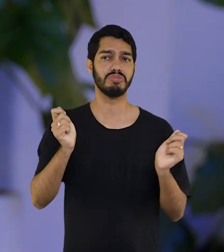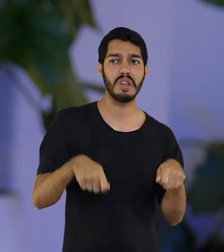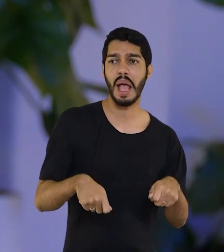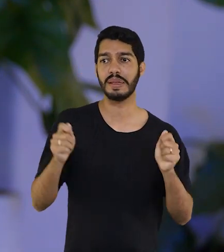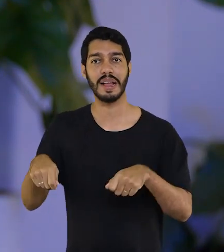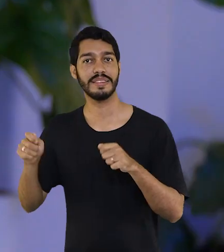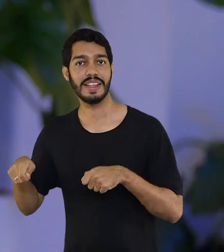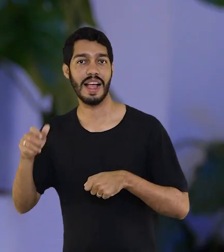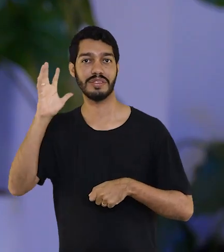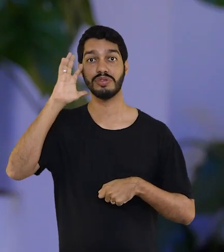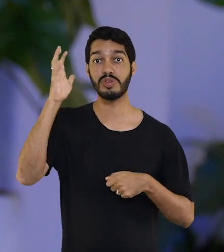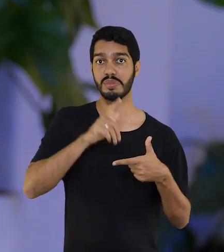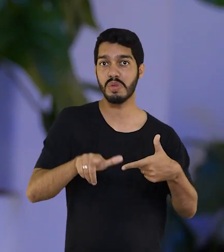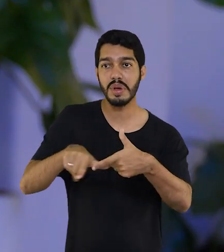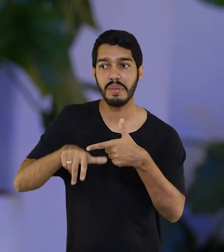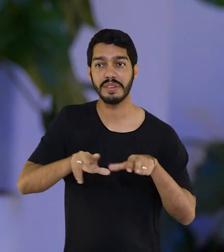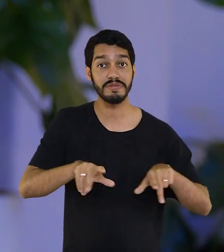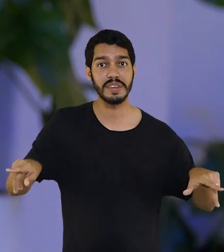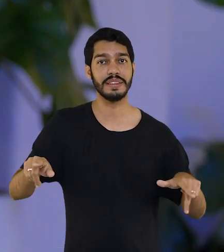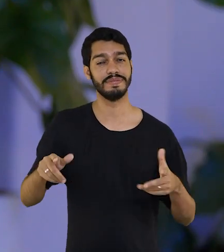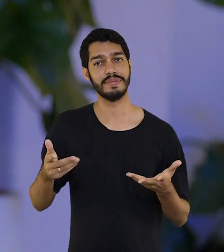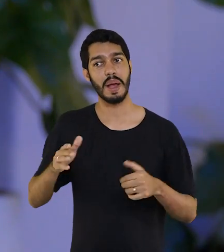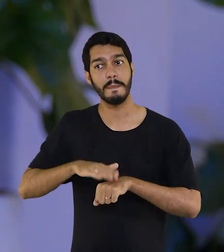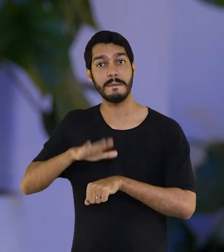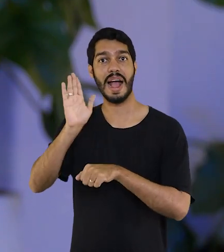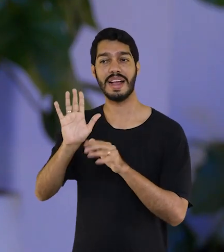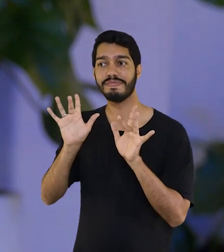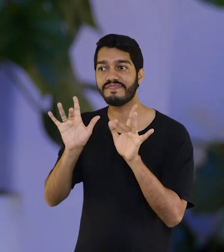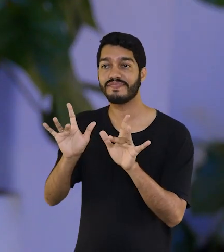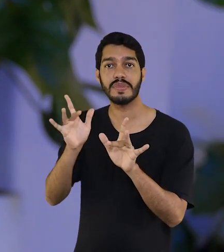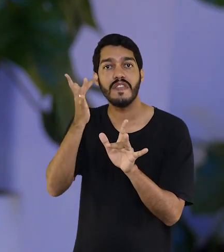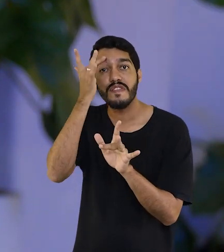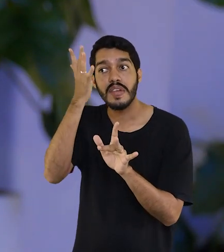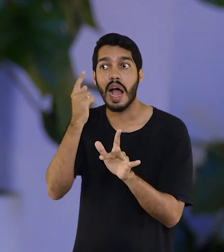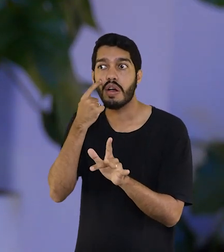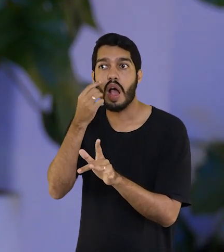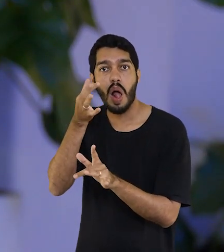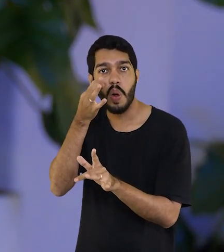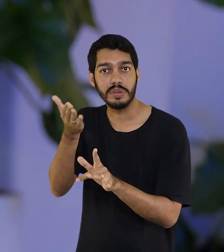oportunidades, realmente as possibilidades de resolução de problemas dos mais complexos, ela nunca foi mais palpável e tangível.